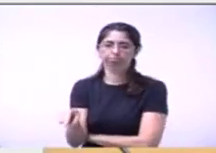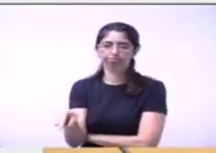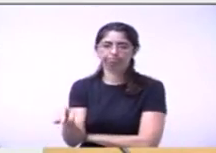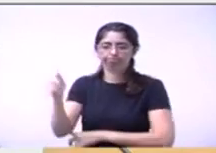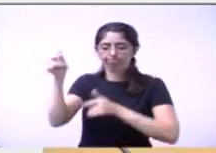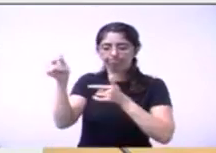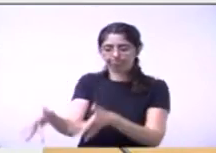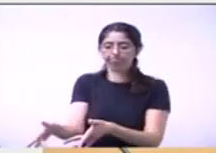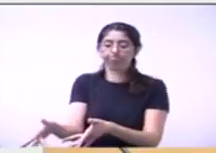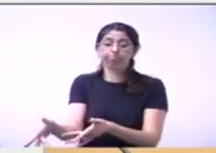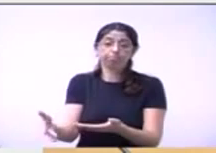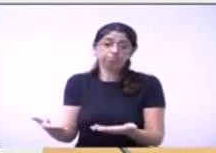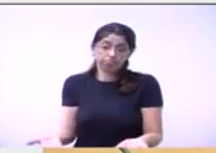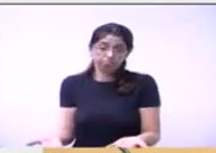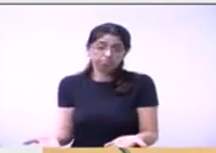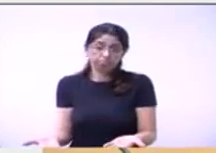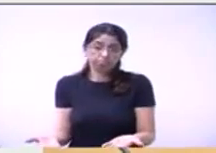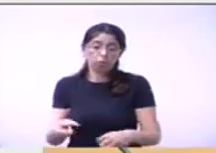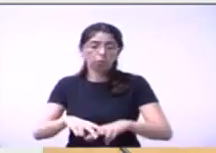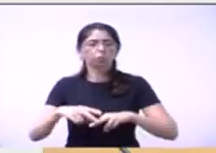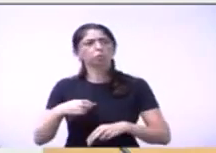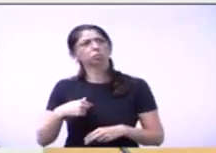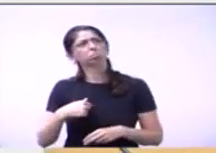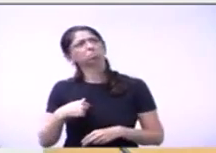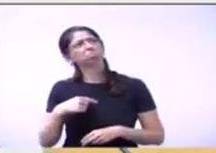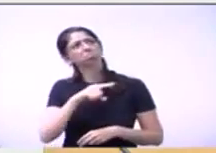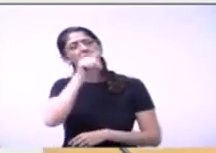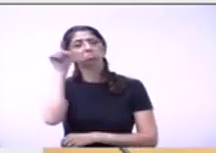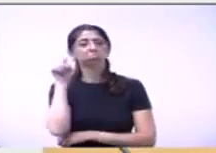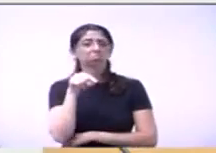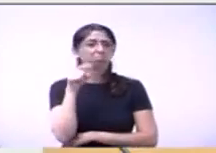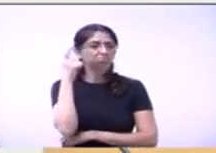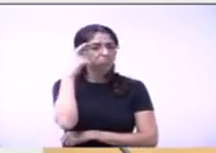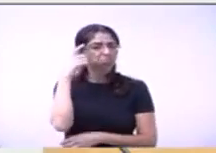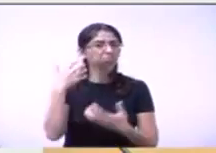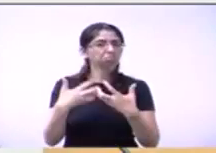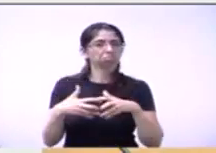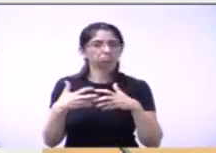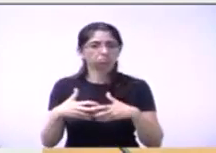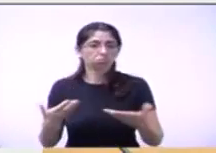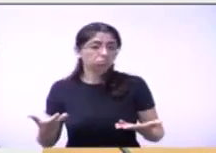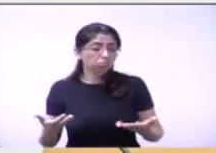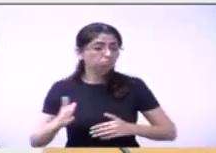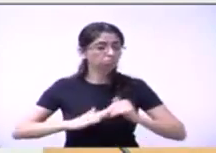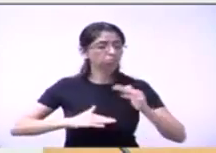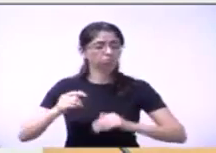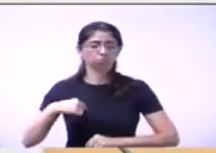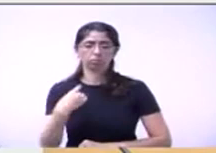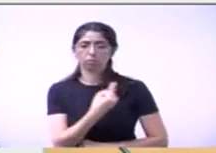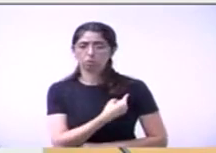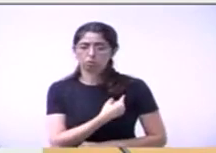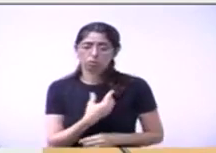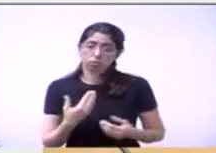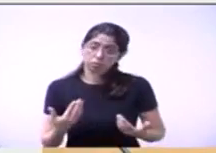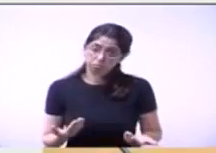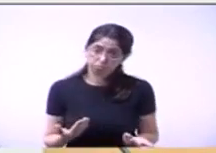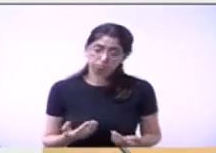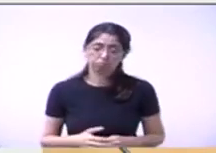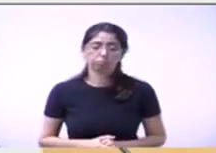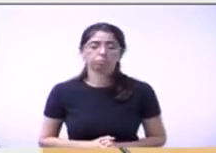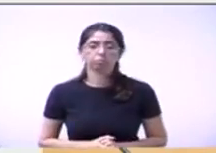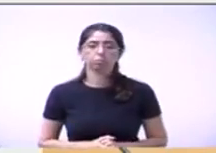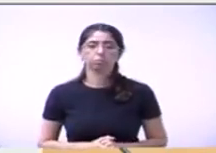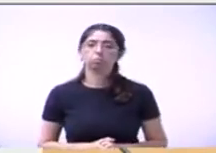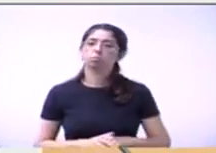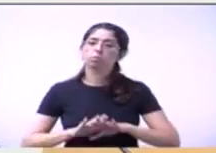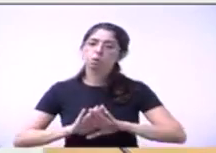nos coloca uma indagação, uma responsabilidade para rever nossos atos, mas muitos